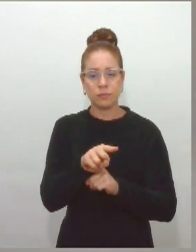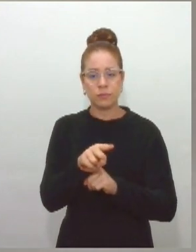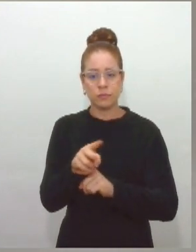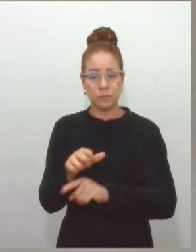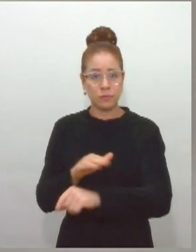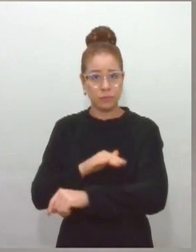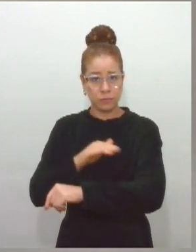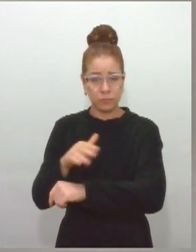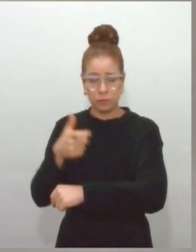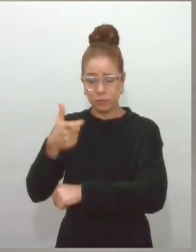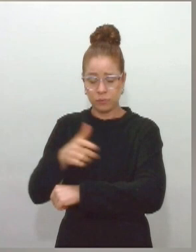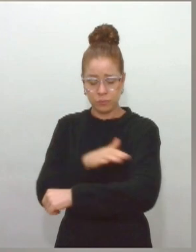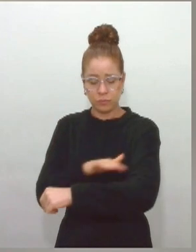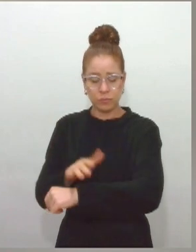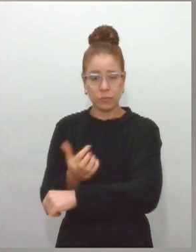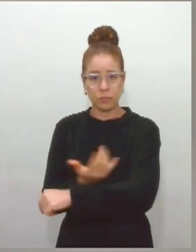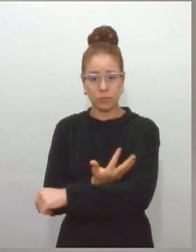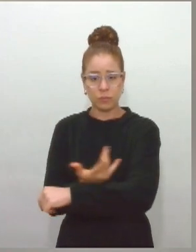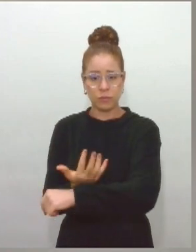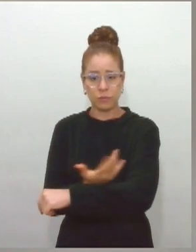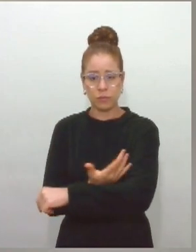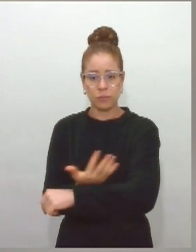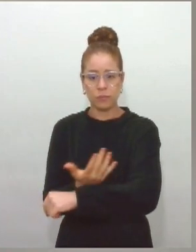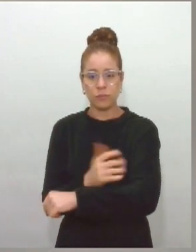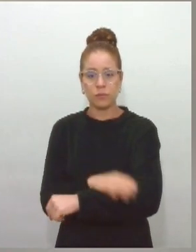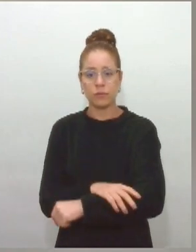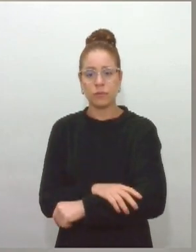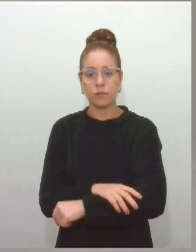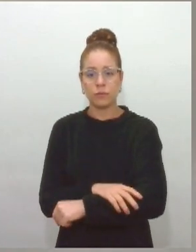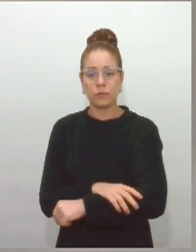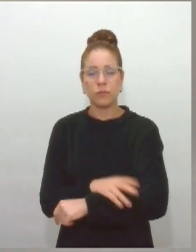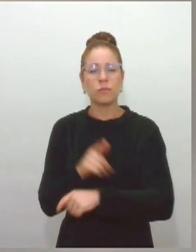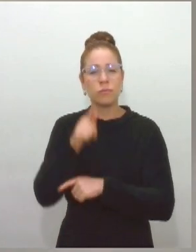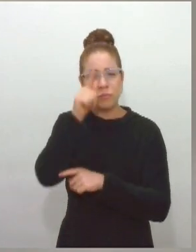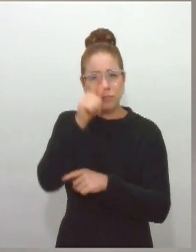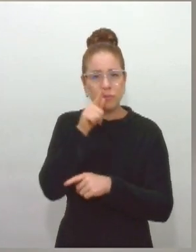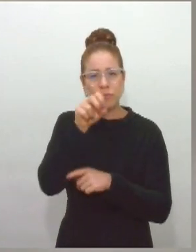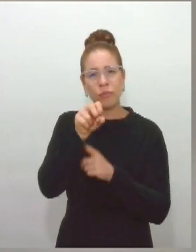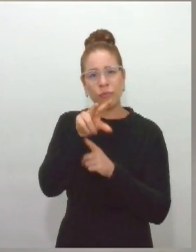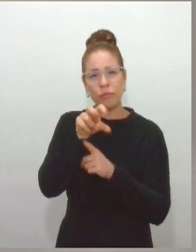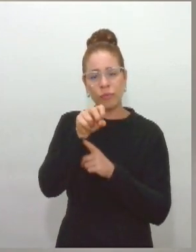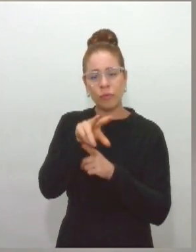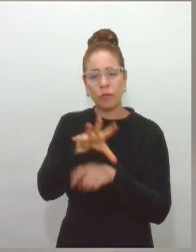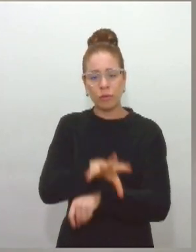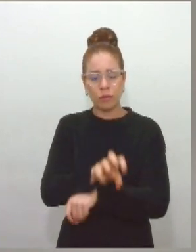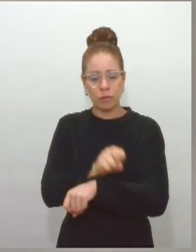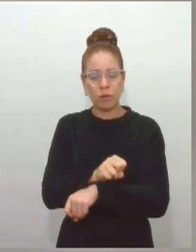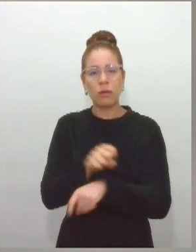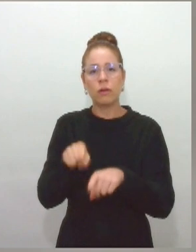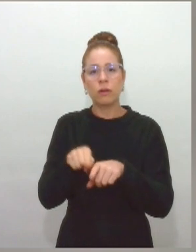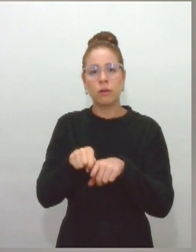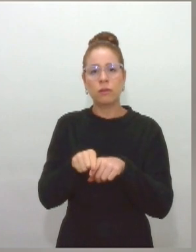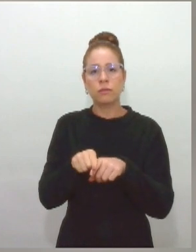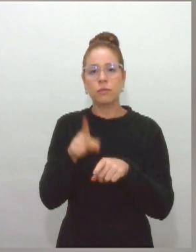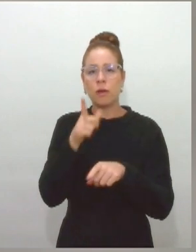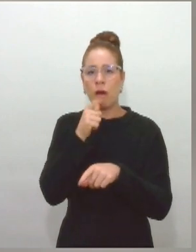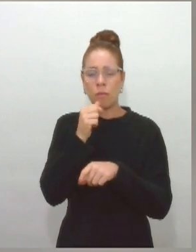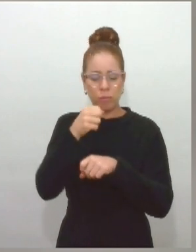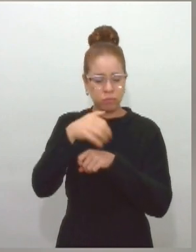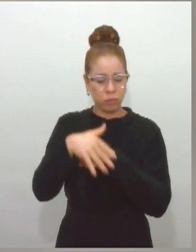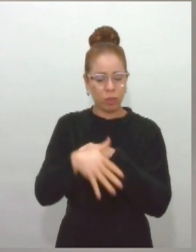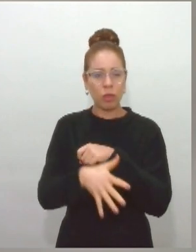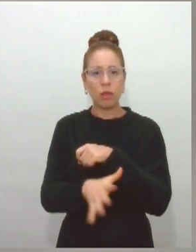do transplante para o risco de infecções, para a perda de líquido, para ajudar